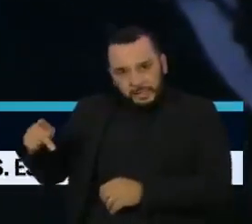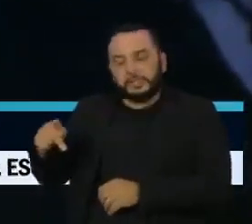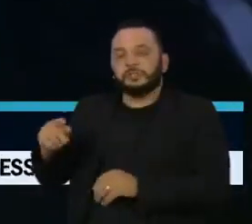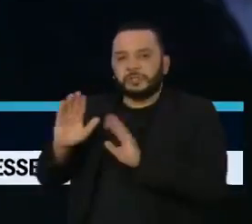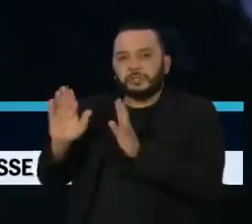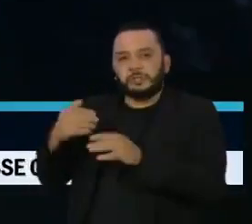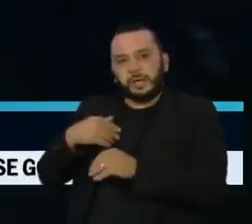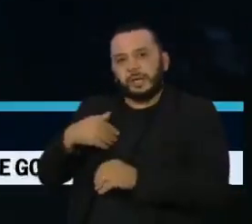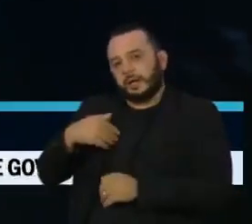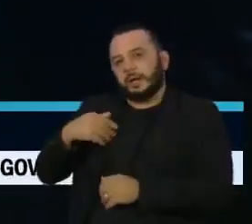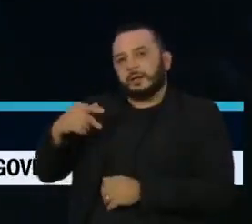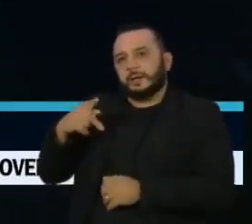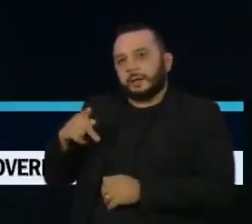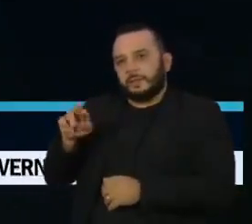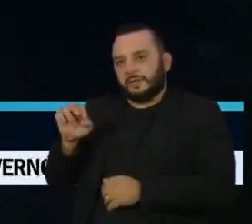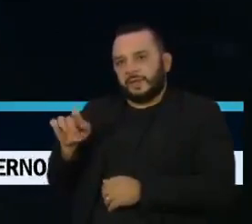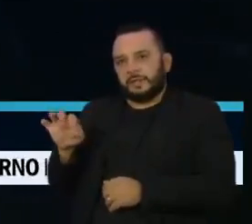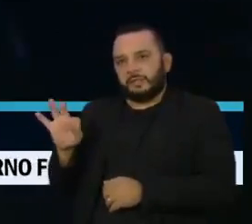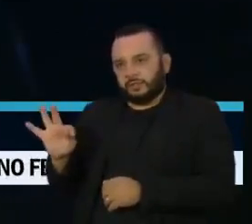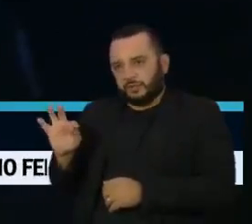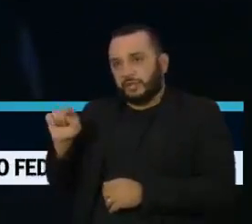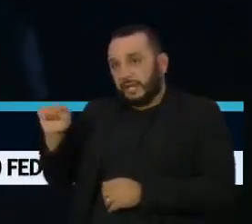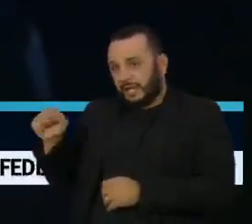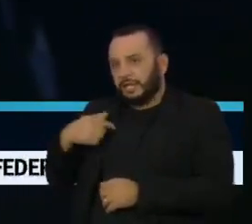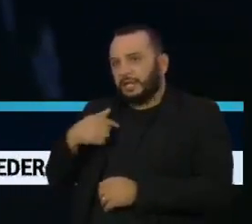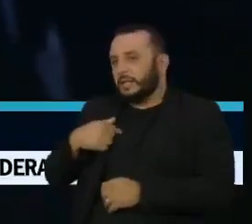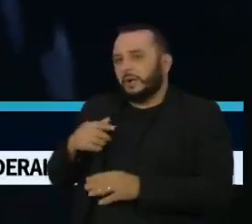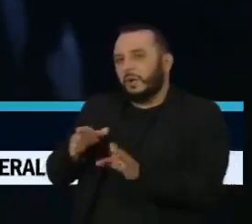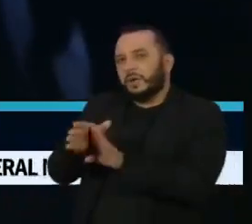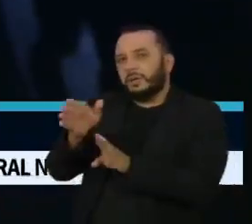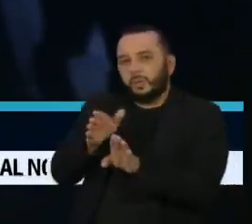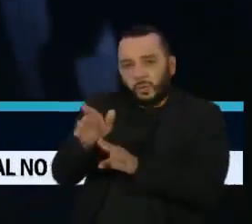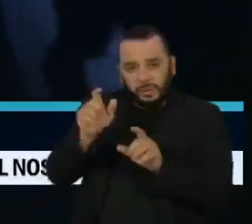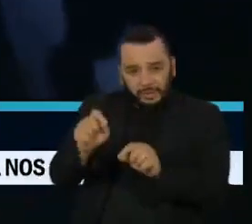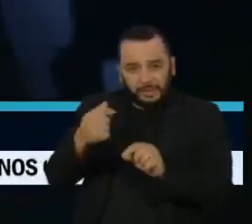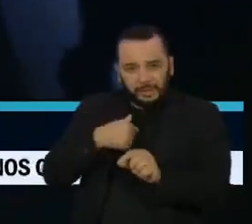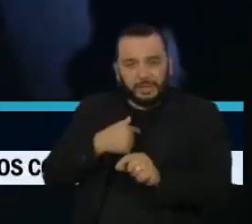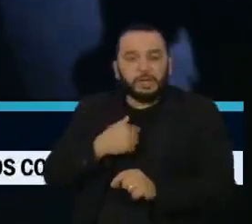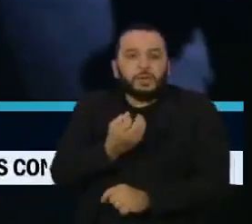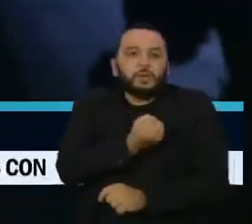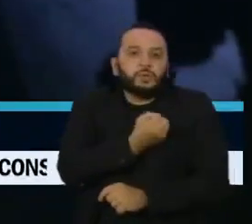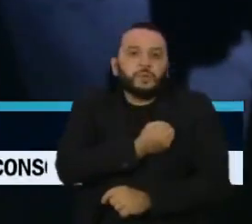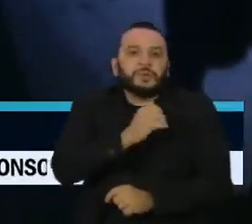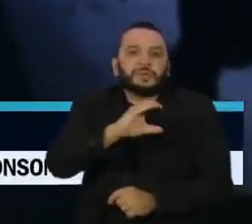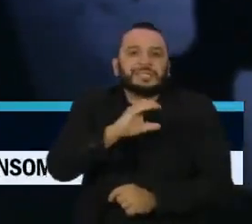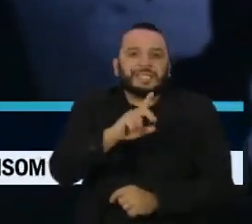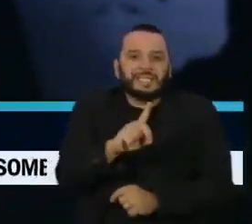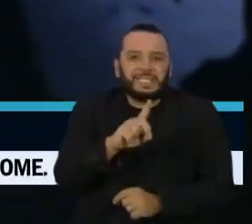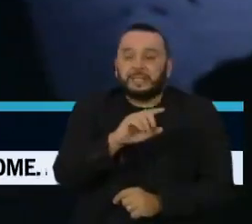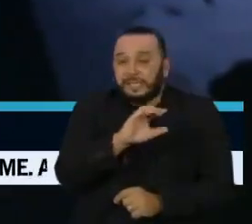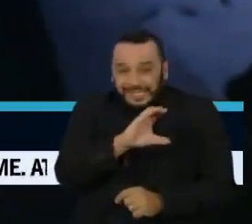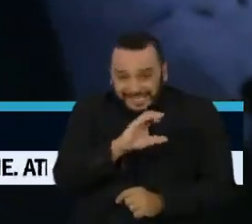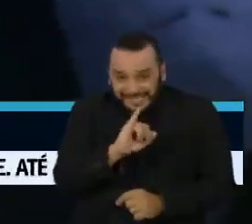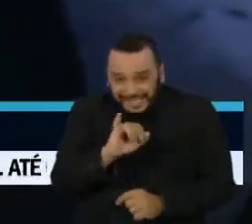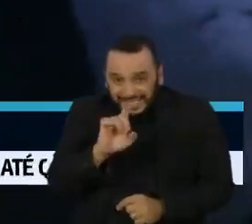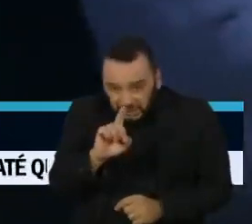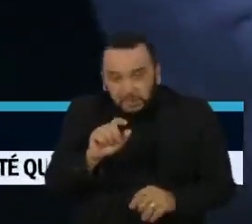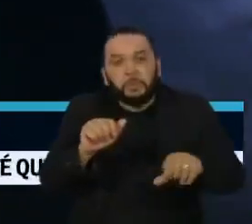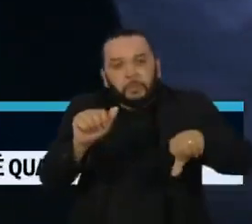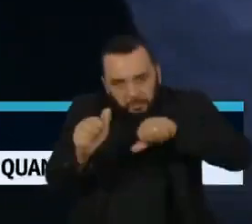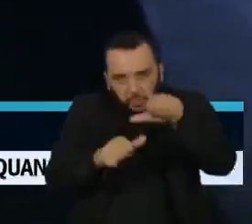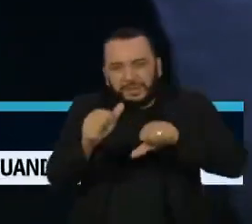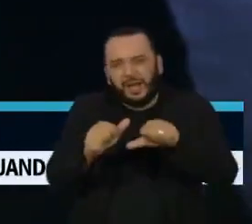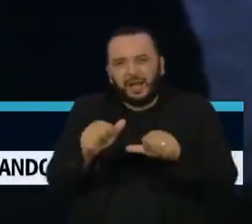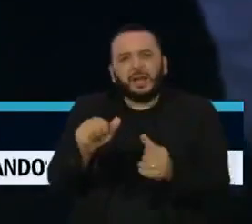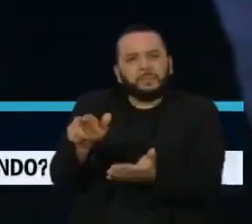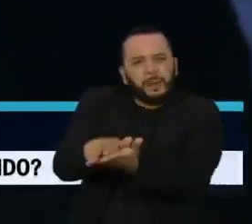que a operadora orientou médicos a modificarem o código de diagnóstico de pacientes que deram entrada com Covid-19. A Prevent Senior